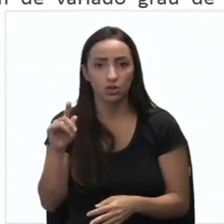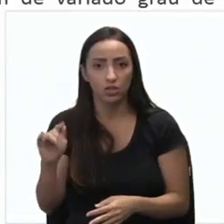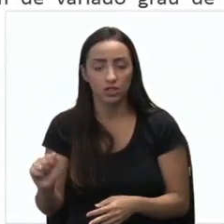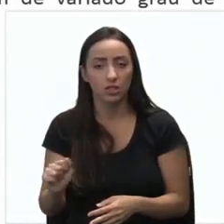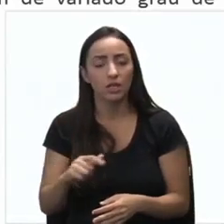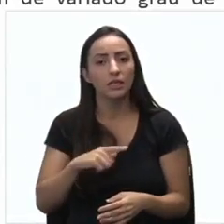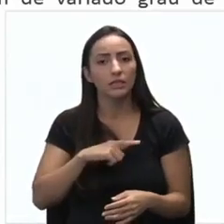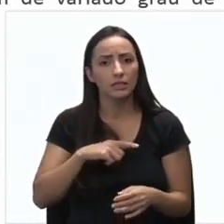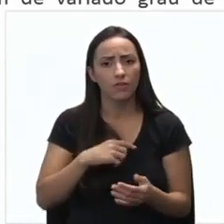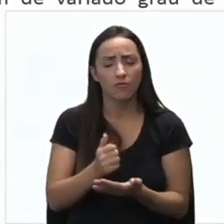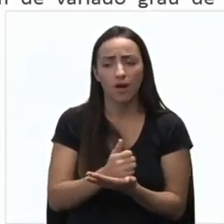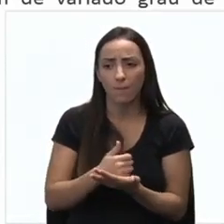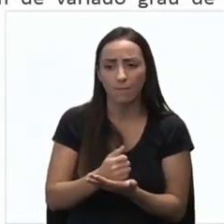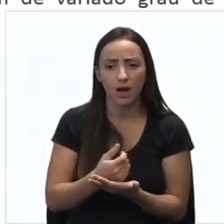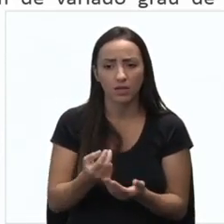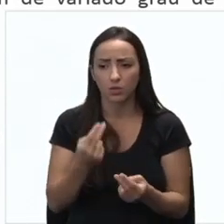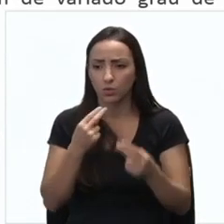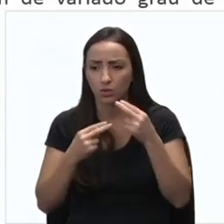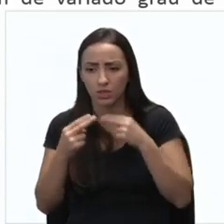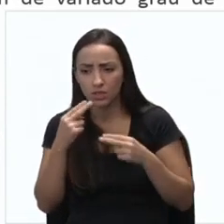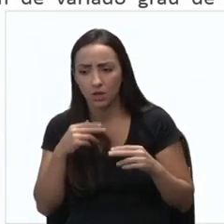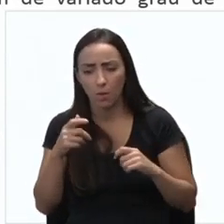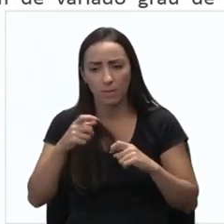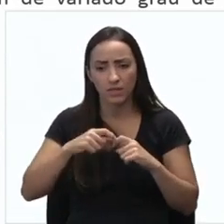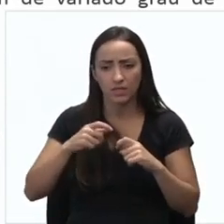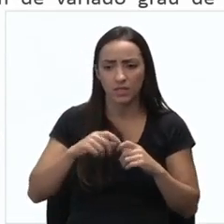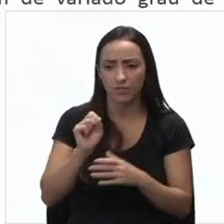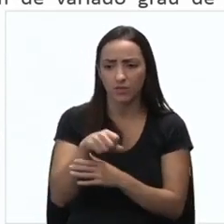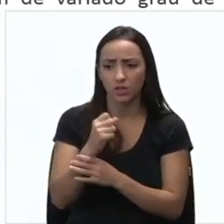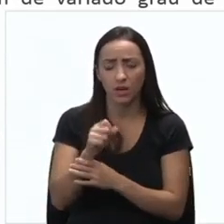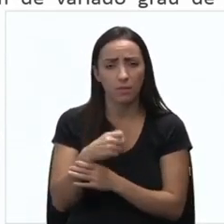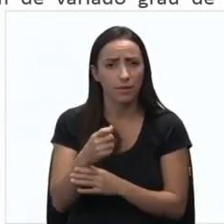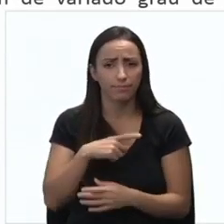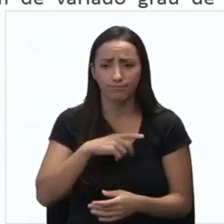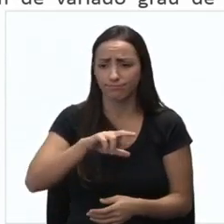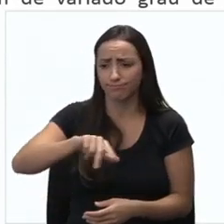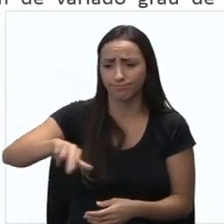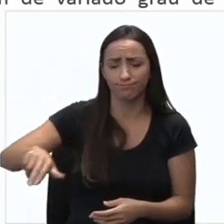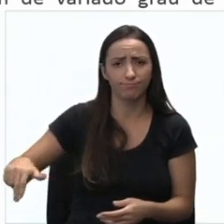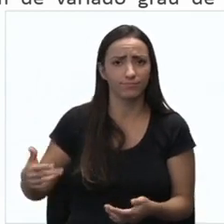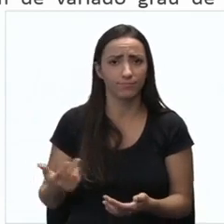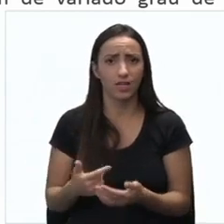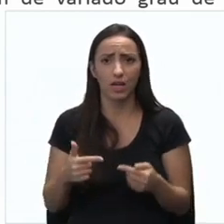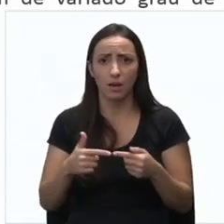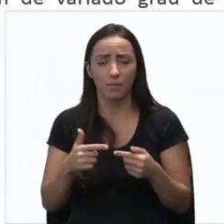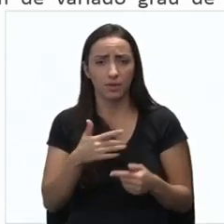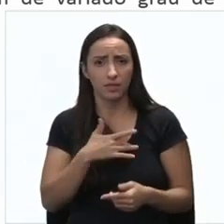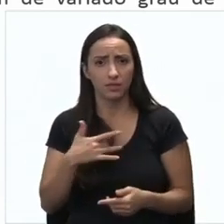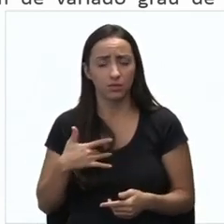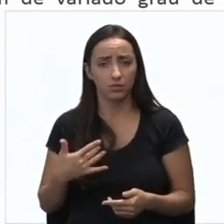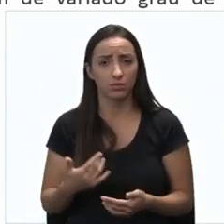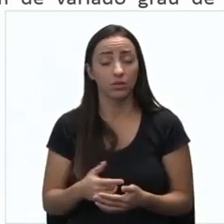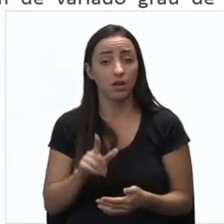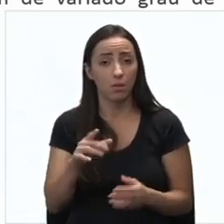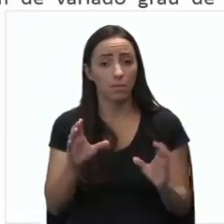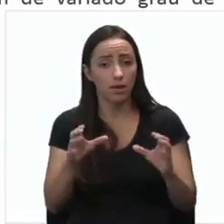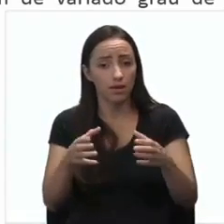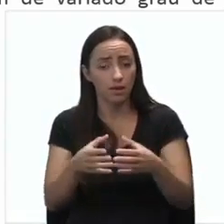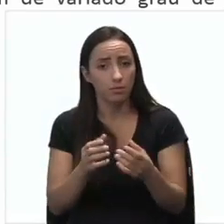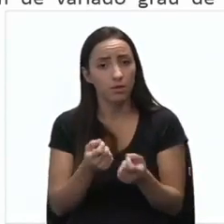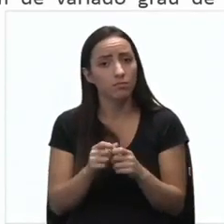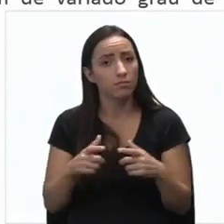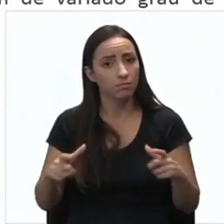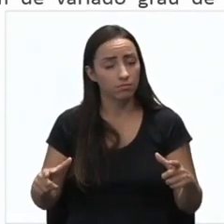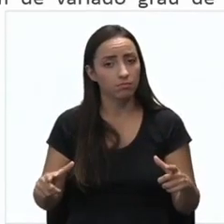em farmácia, nutrição, medicina, fisioterapia, entre várias outras, certo? É uma equipe